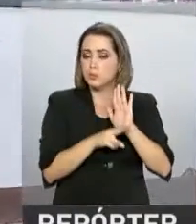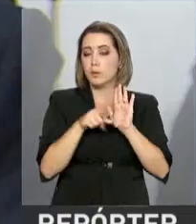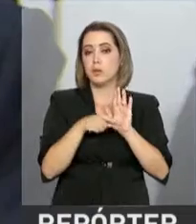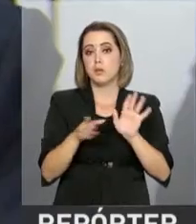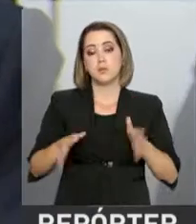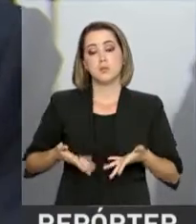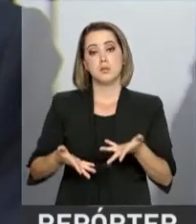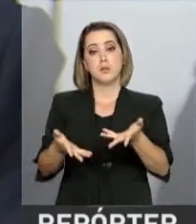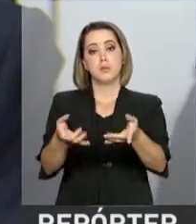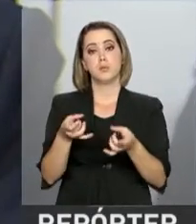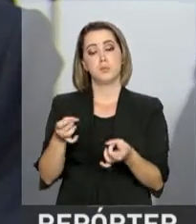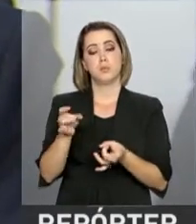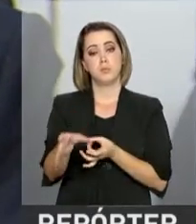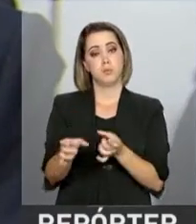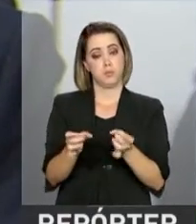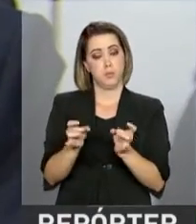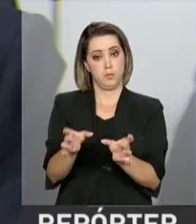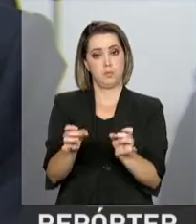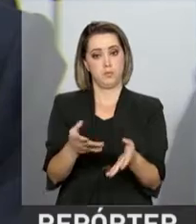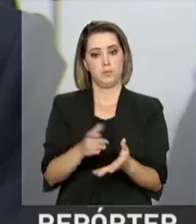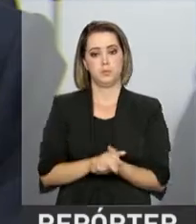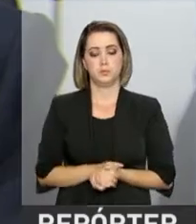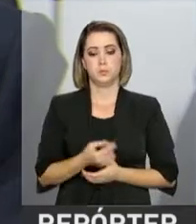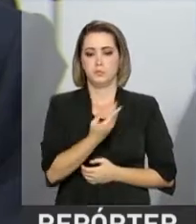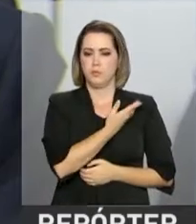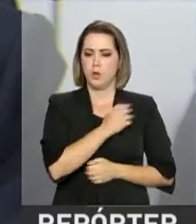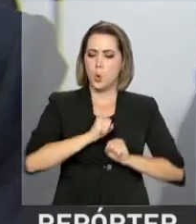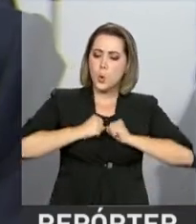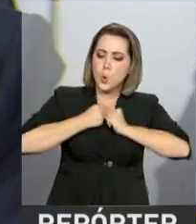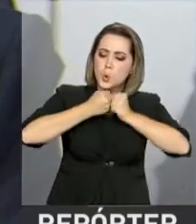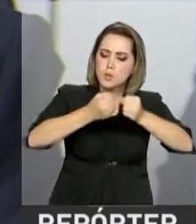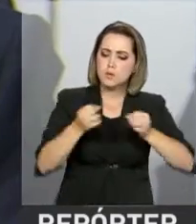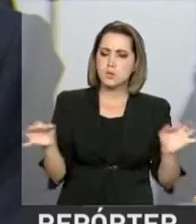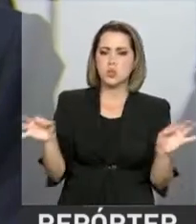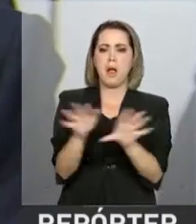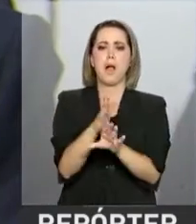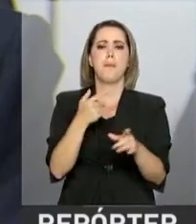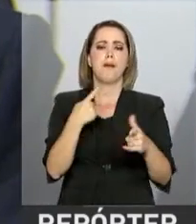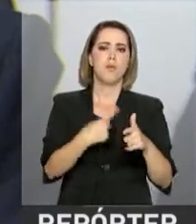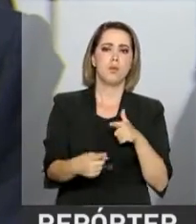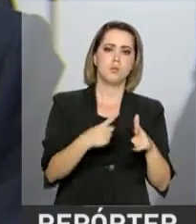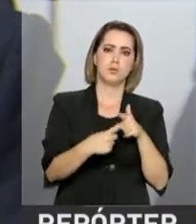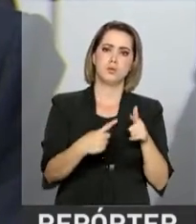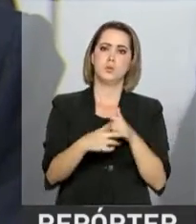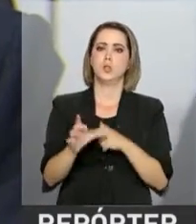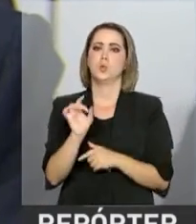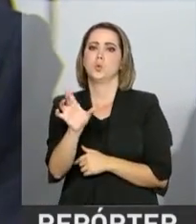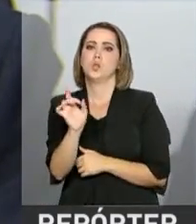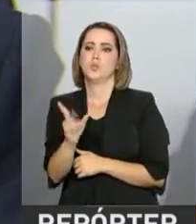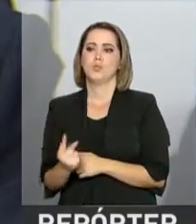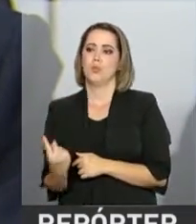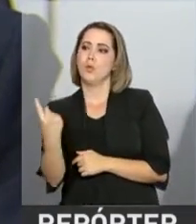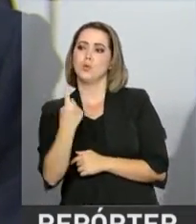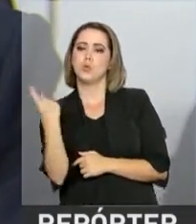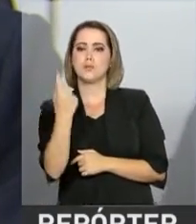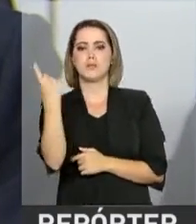comercial. O esforço de derrubar barreiras não pode ser de ações